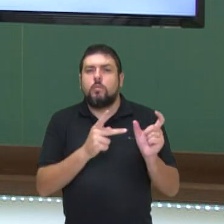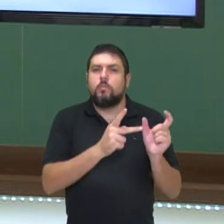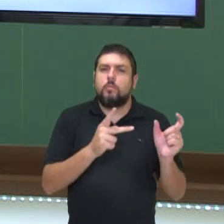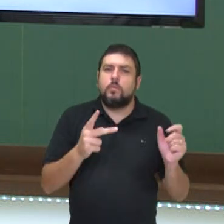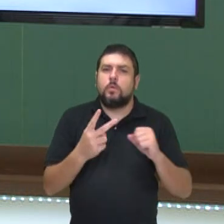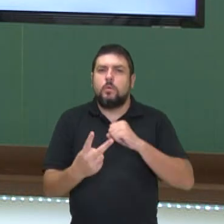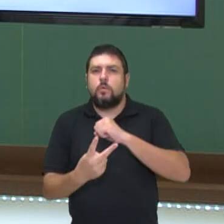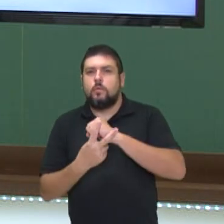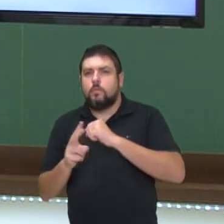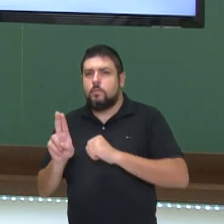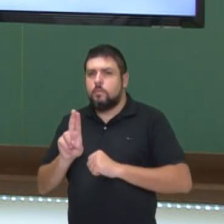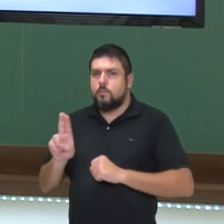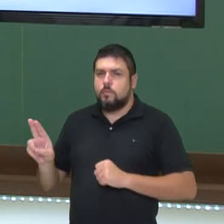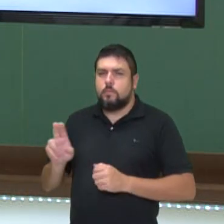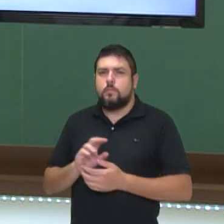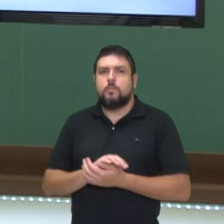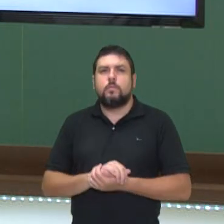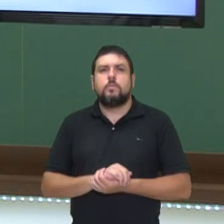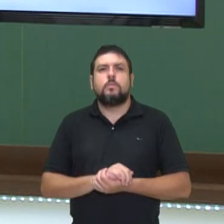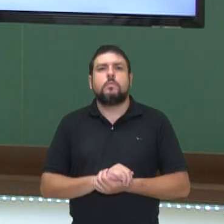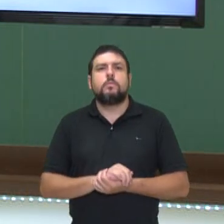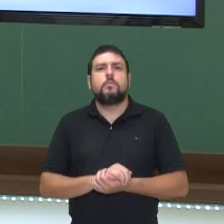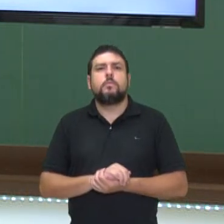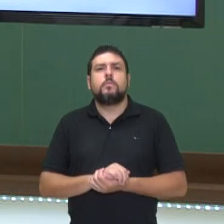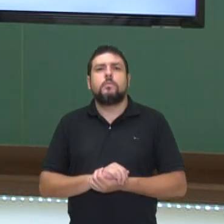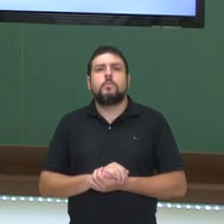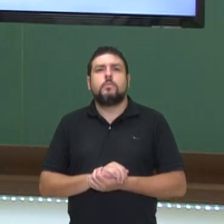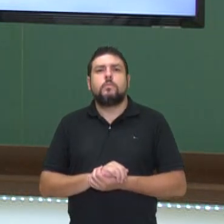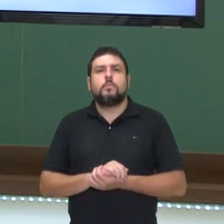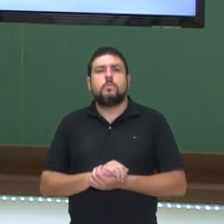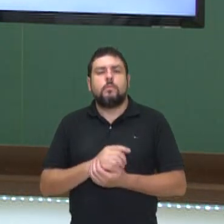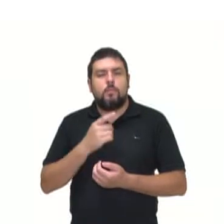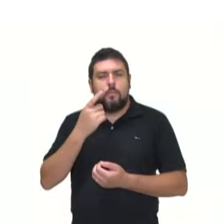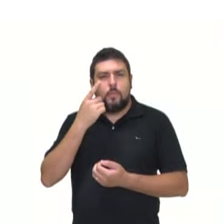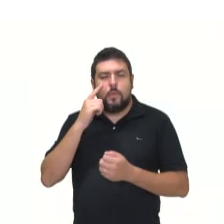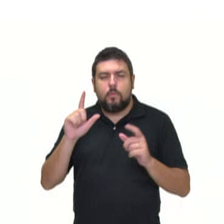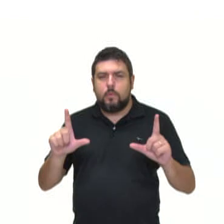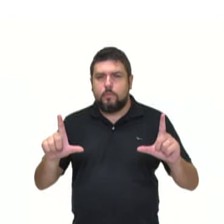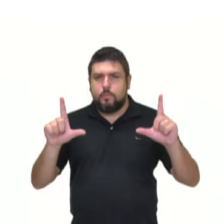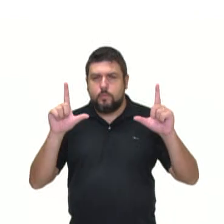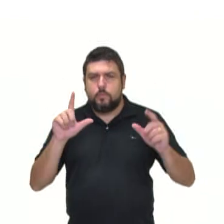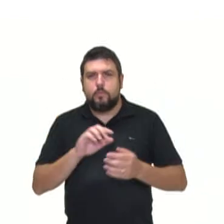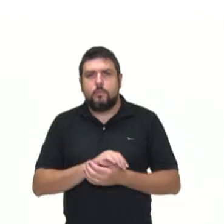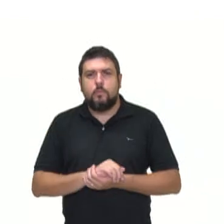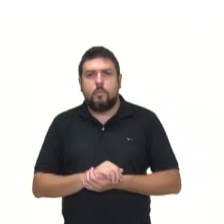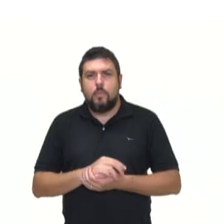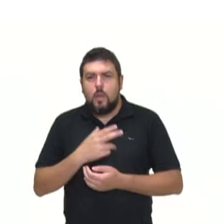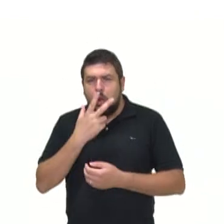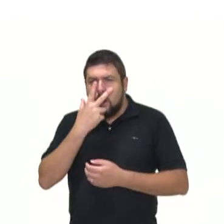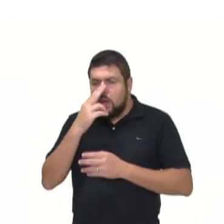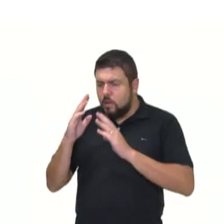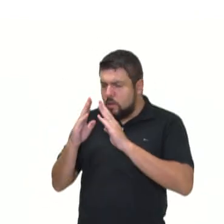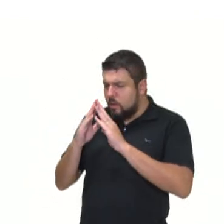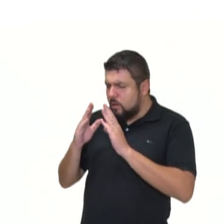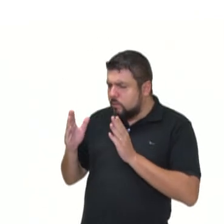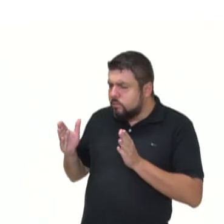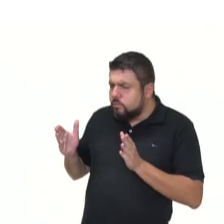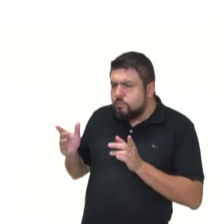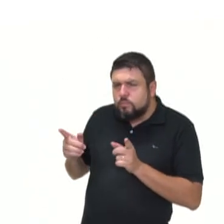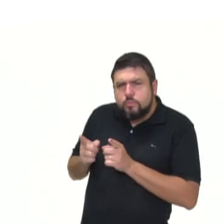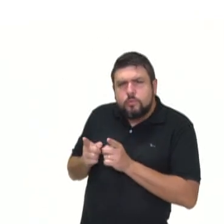verbo nominal. Vejamos esse quadrinho. Achava sua morada pequena, escolheu um caminho.